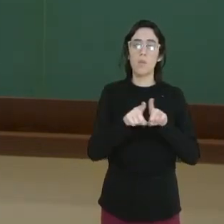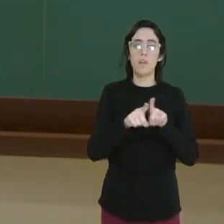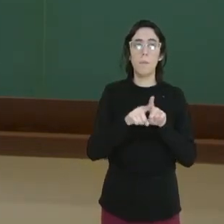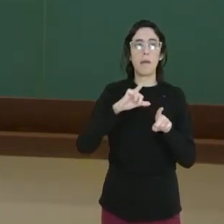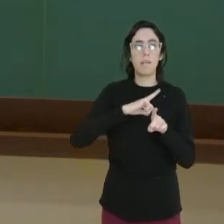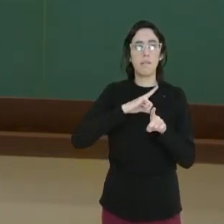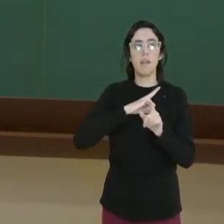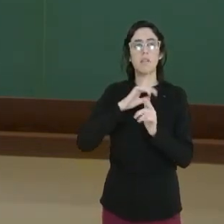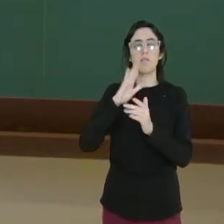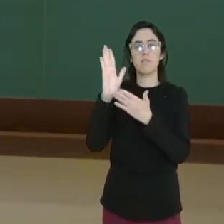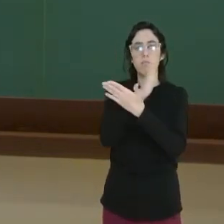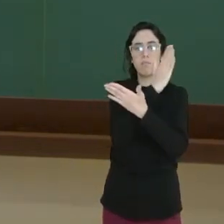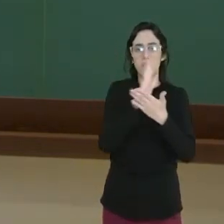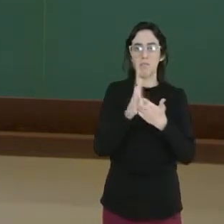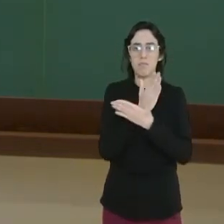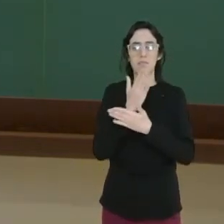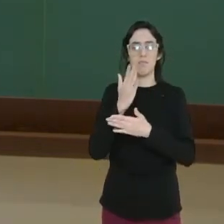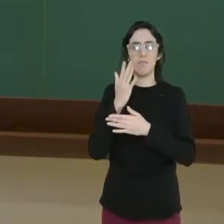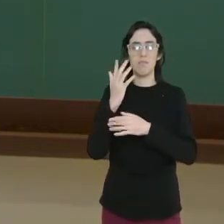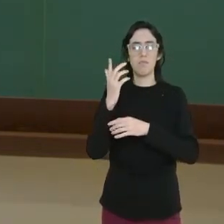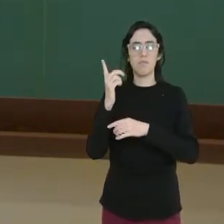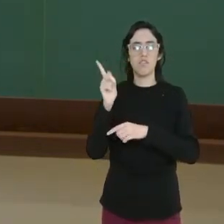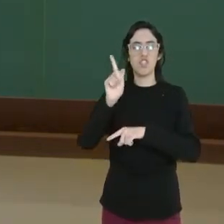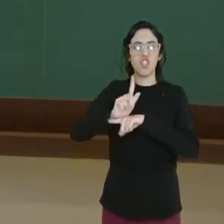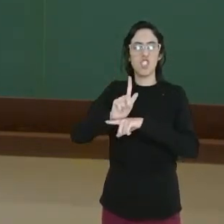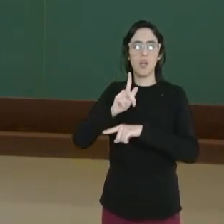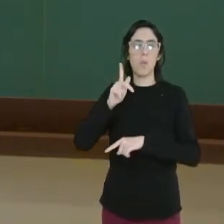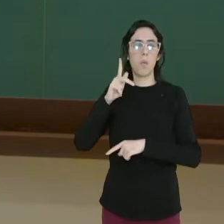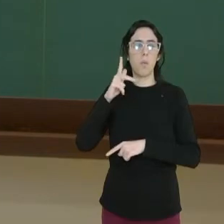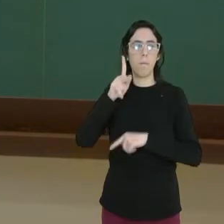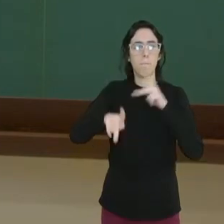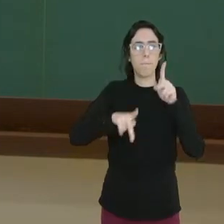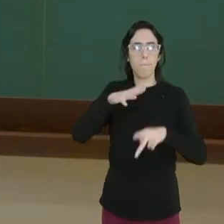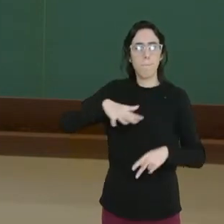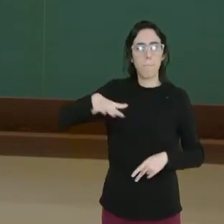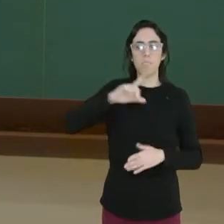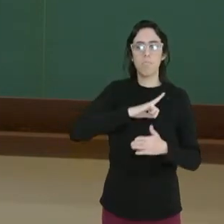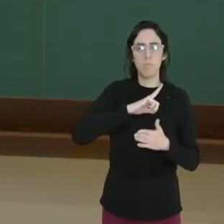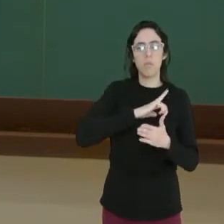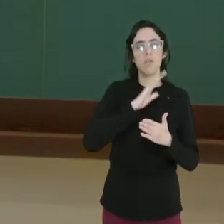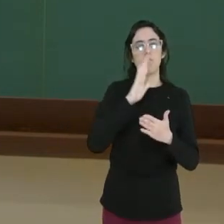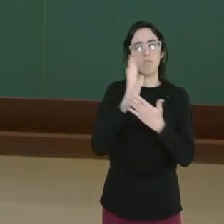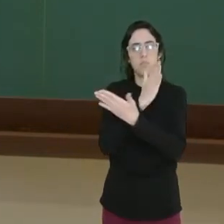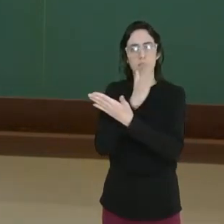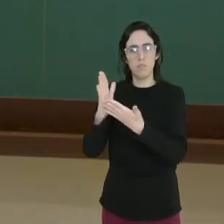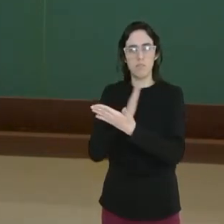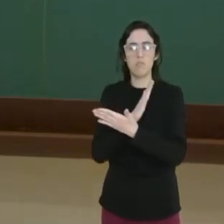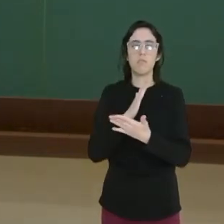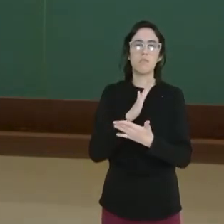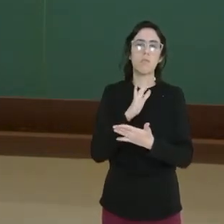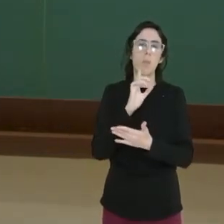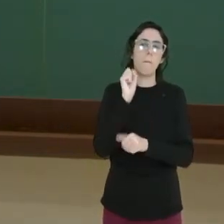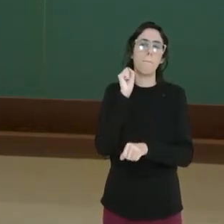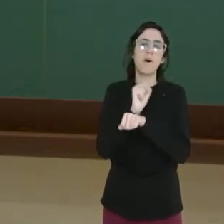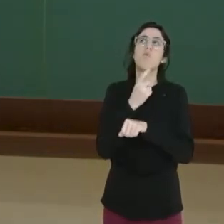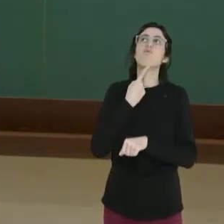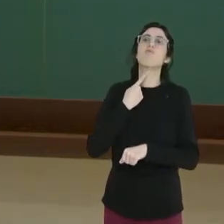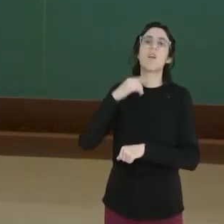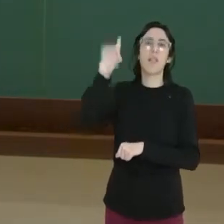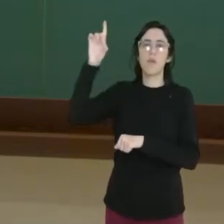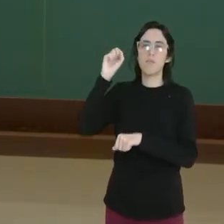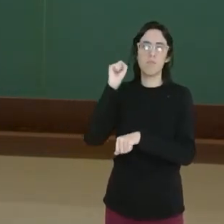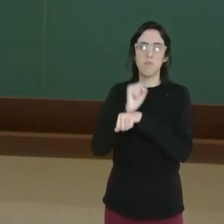essa gestão não mais fundamentada num princípio teocrático, na vontade de Deus, a separação